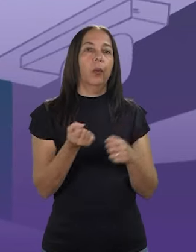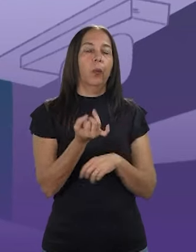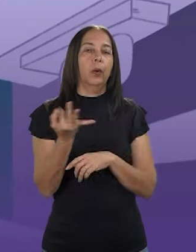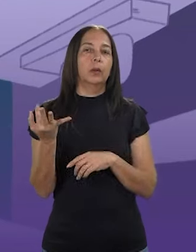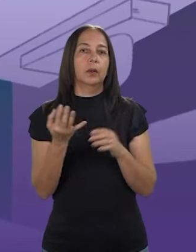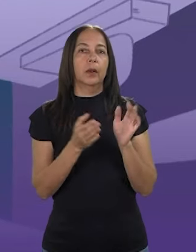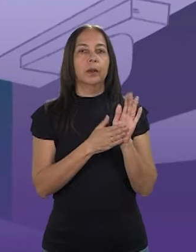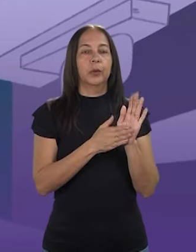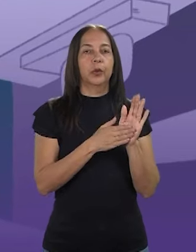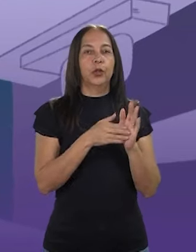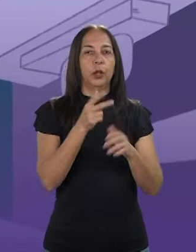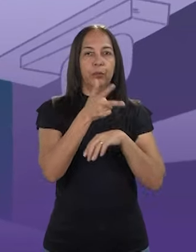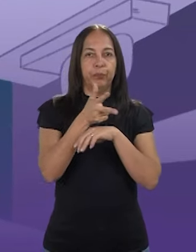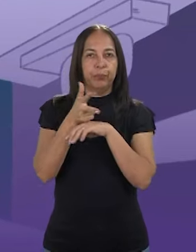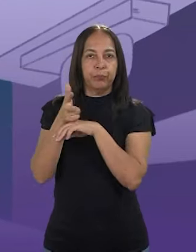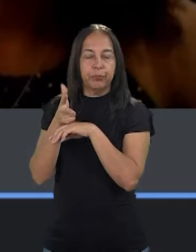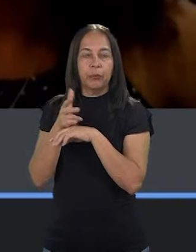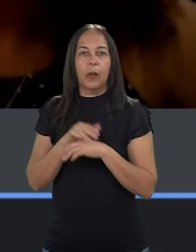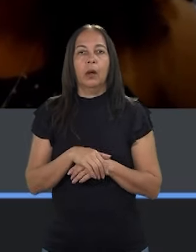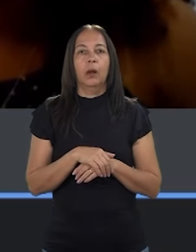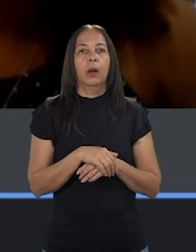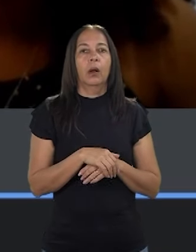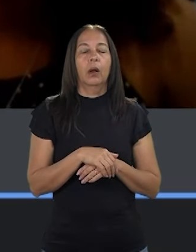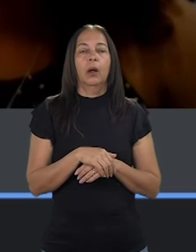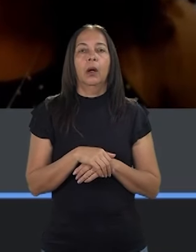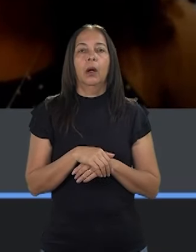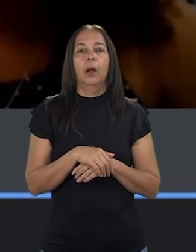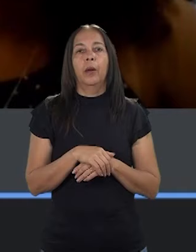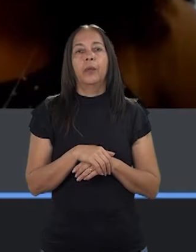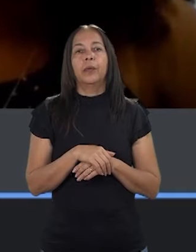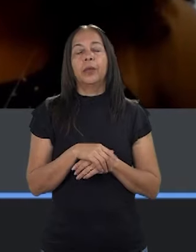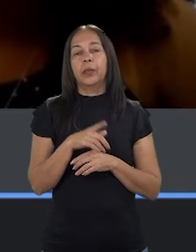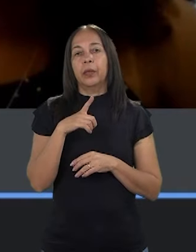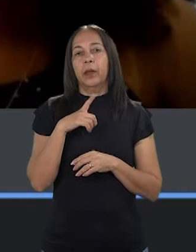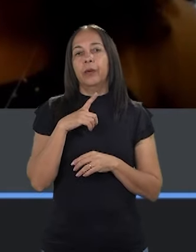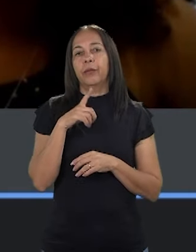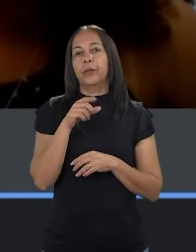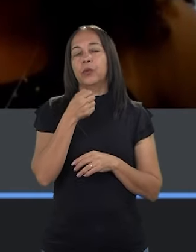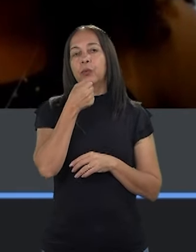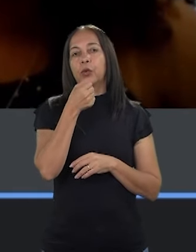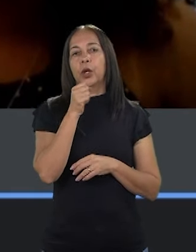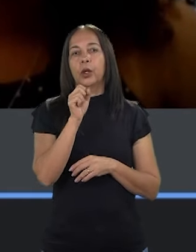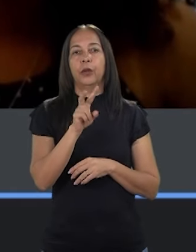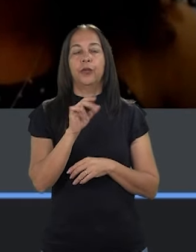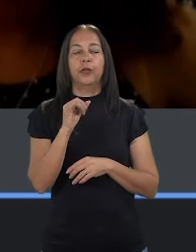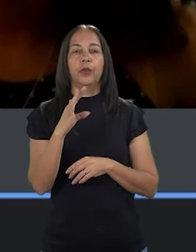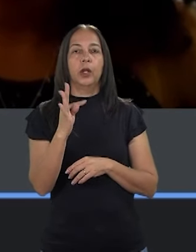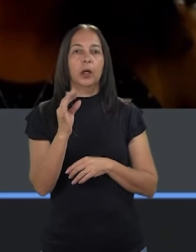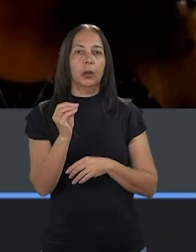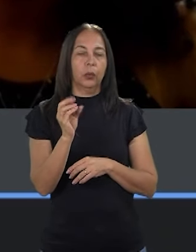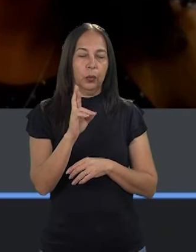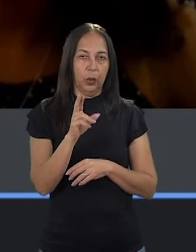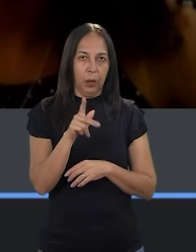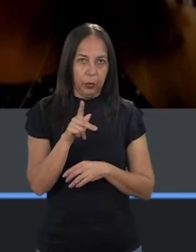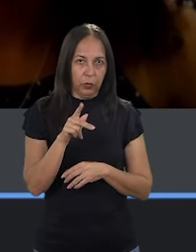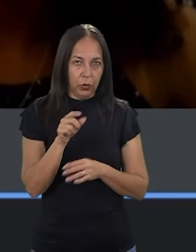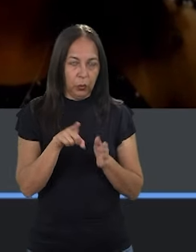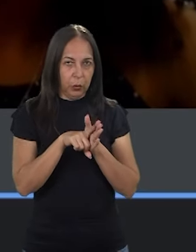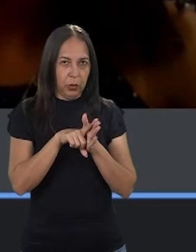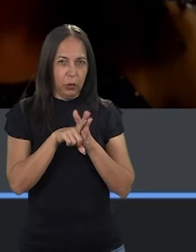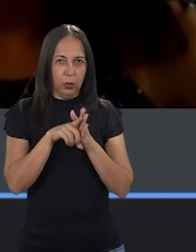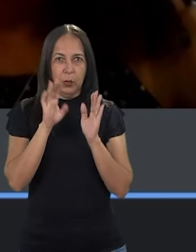maior número de projetos de monitoramento dentre os casos de racismo algorítmico Paulo Victor jornalista professor de ciências da